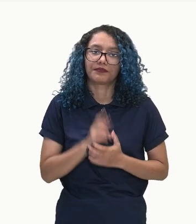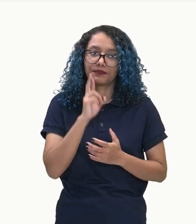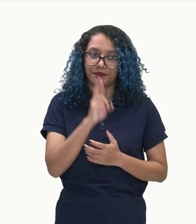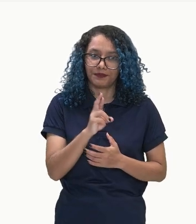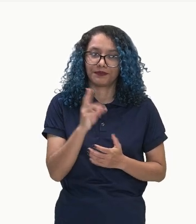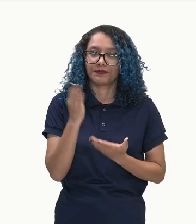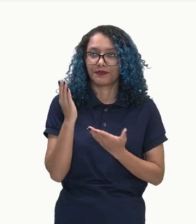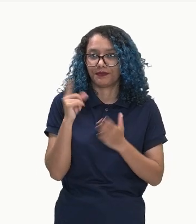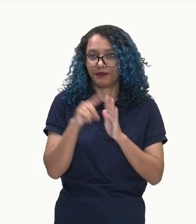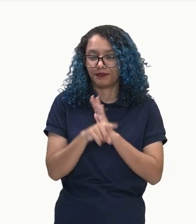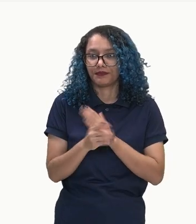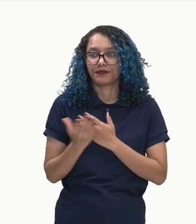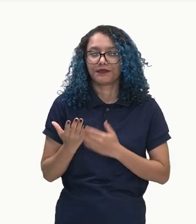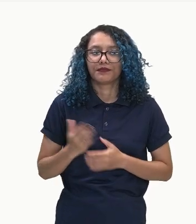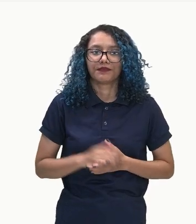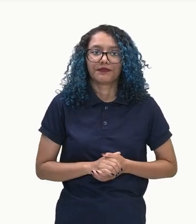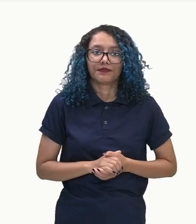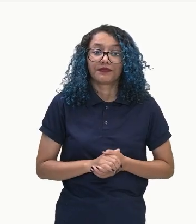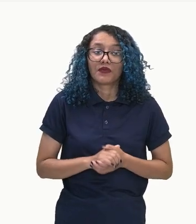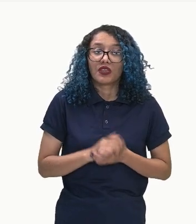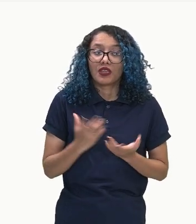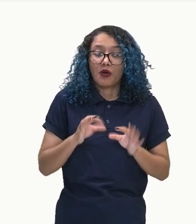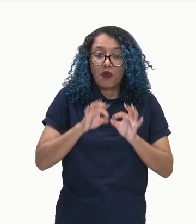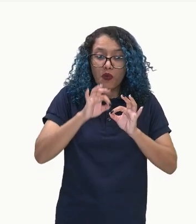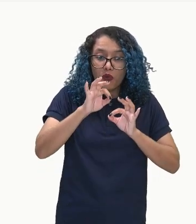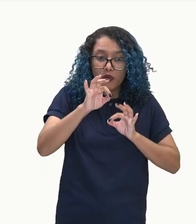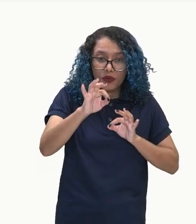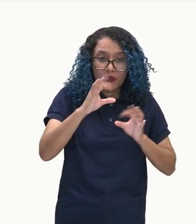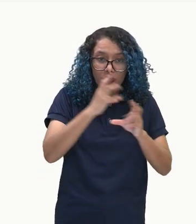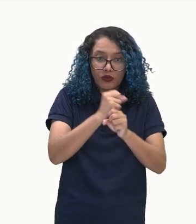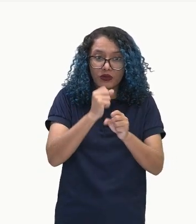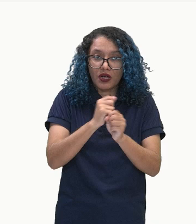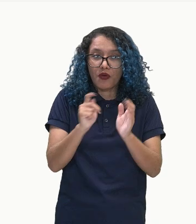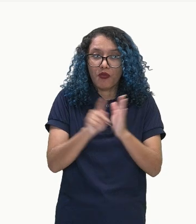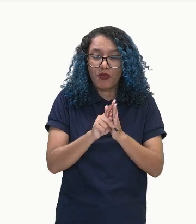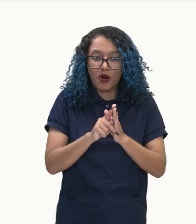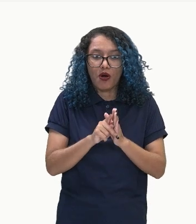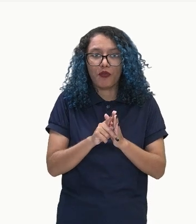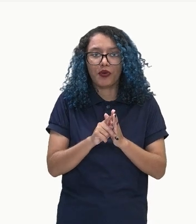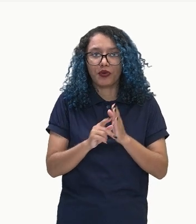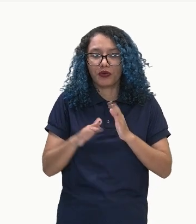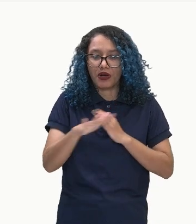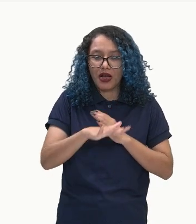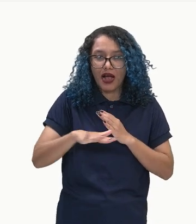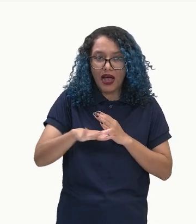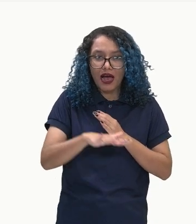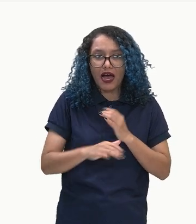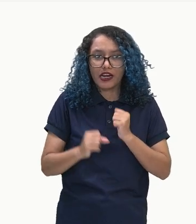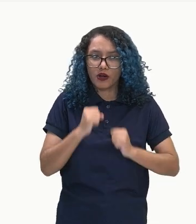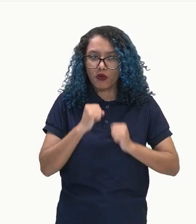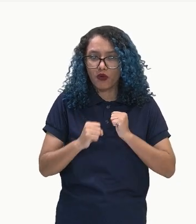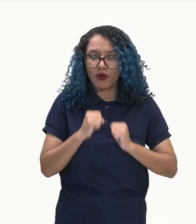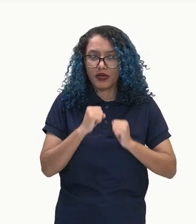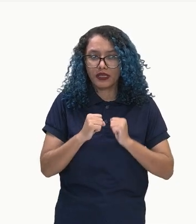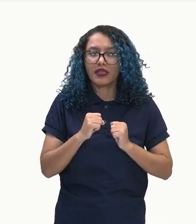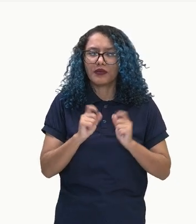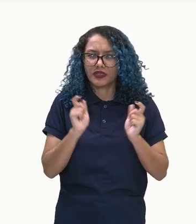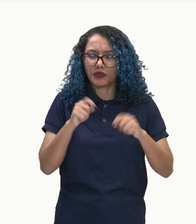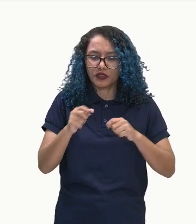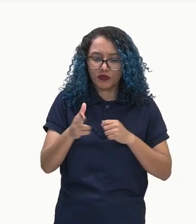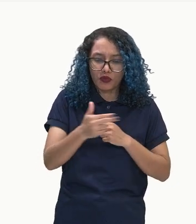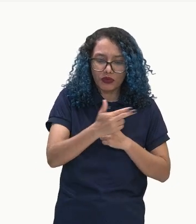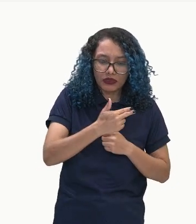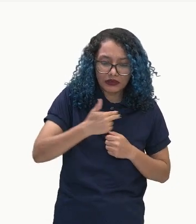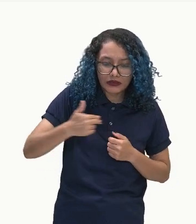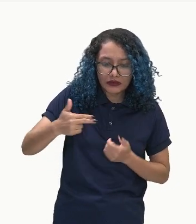o comprimento, eles precisam saber o comprimento total da pista para calcular a quantidade de material necessária para fazer a marcação no chão. O